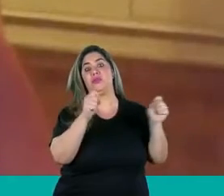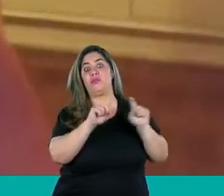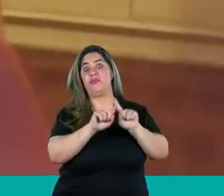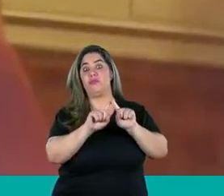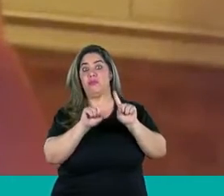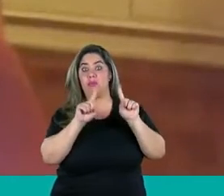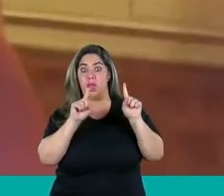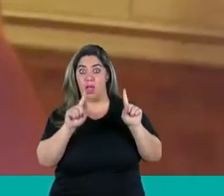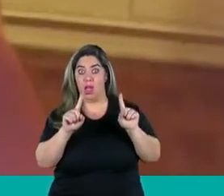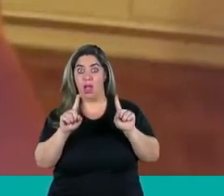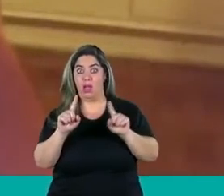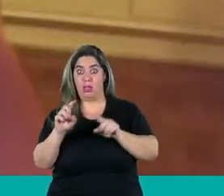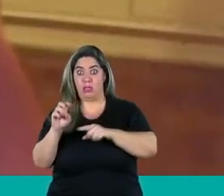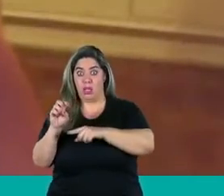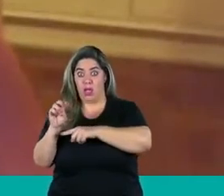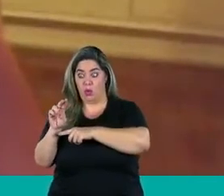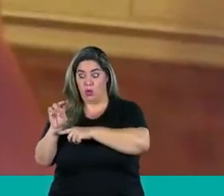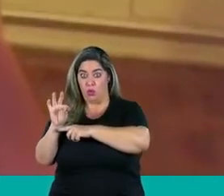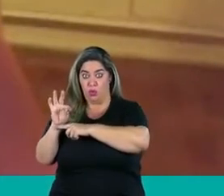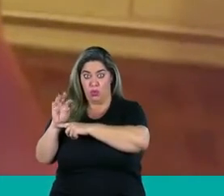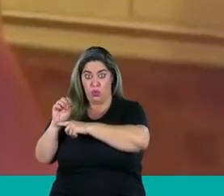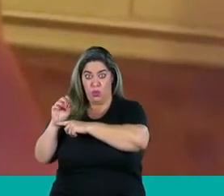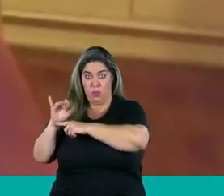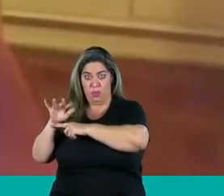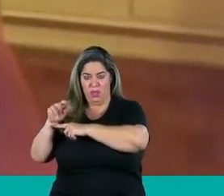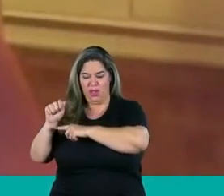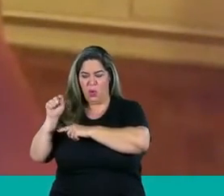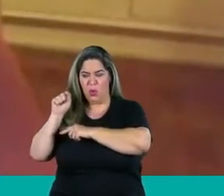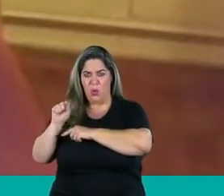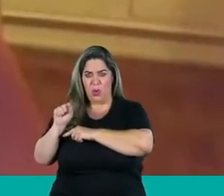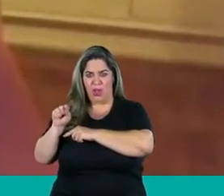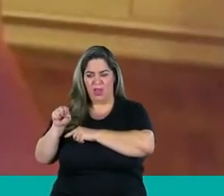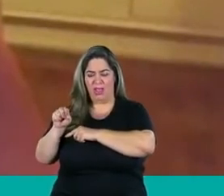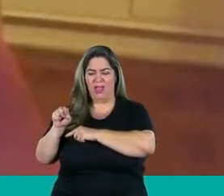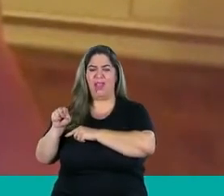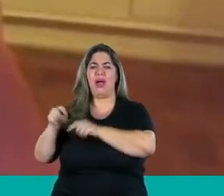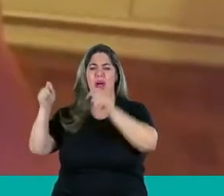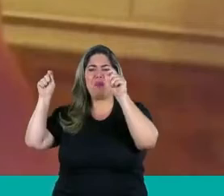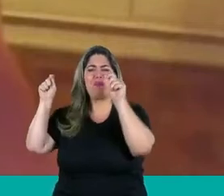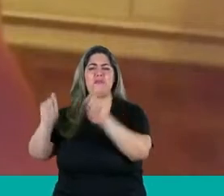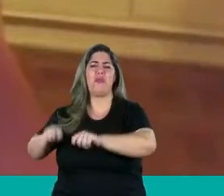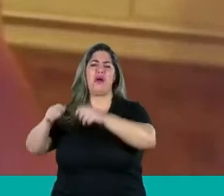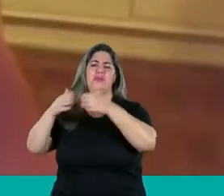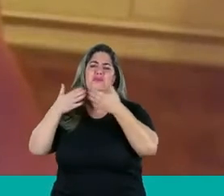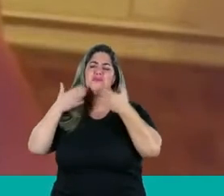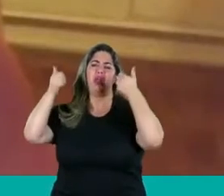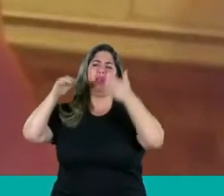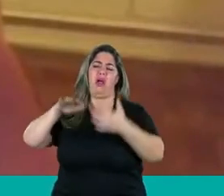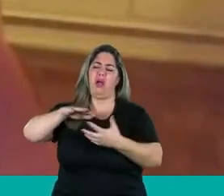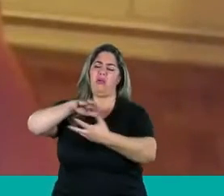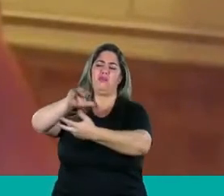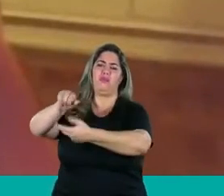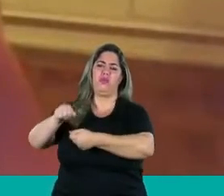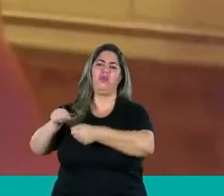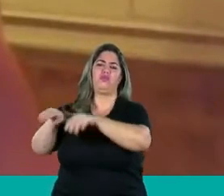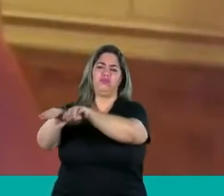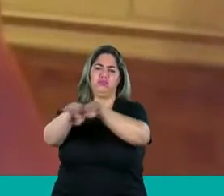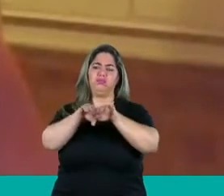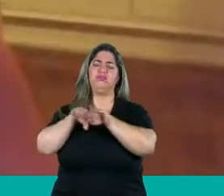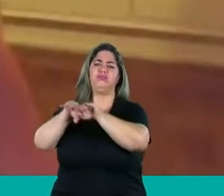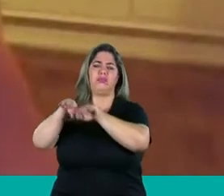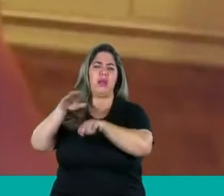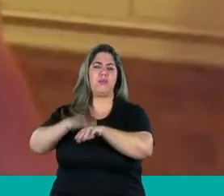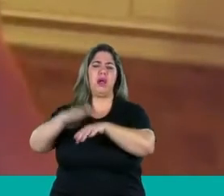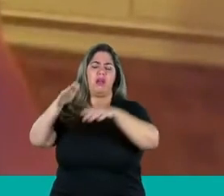mas a utopia na possibilidade de um mundo melhor, mais bonito, com mais igualdade, com